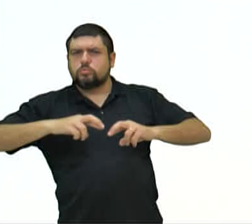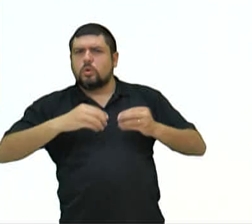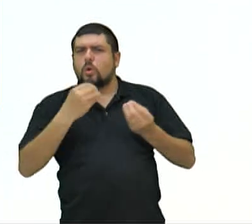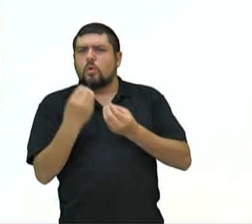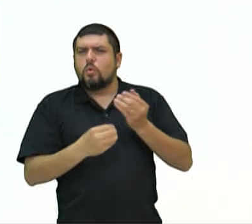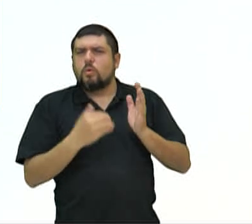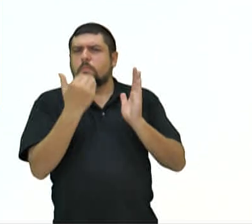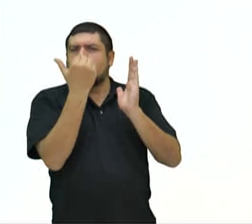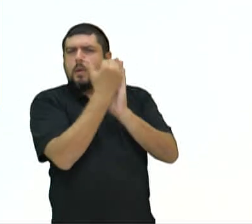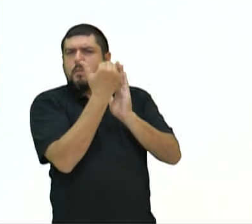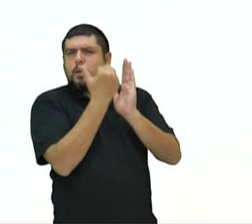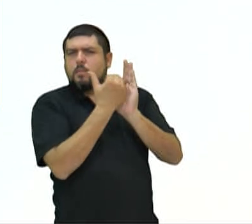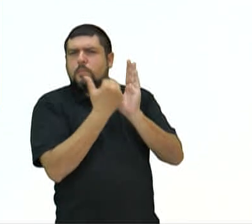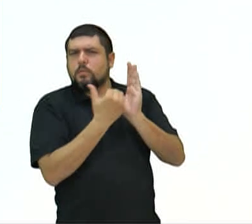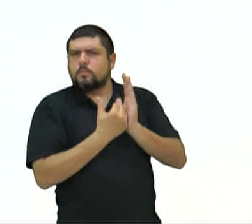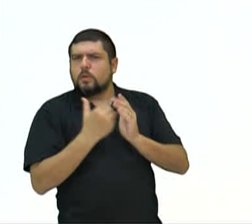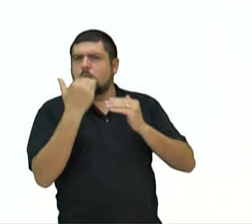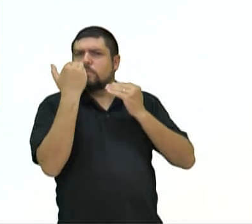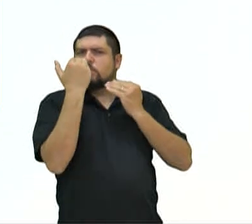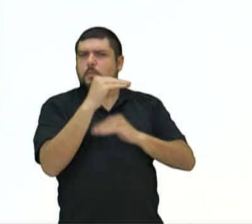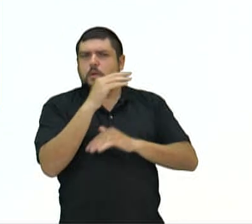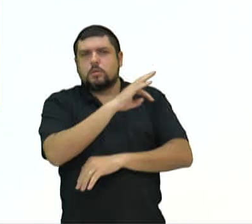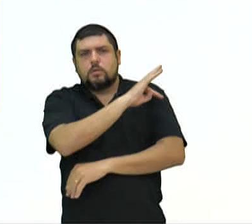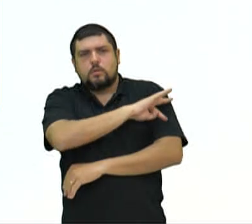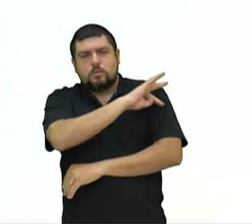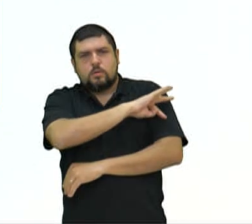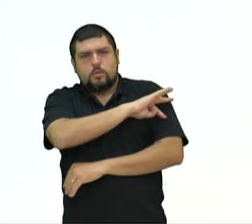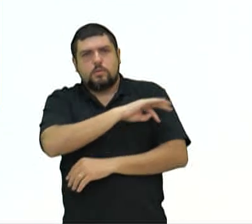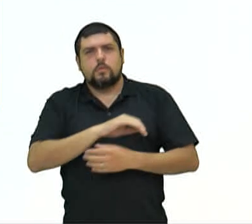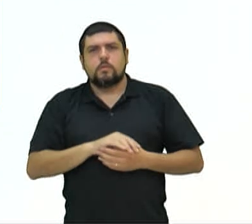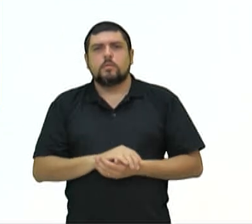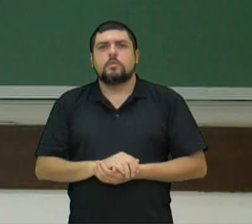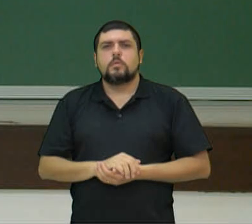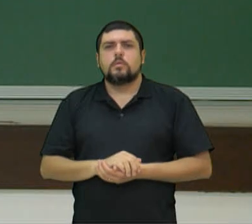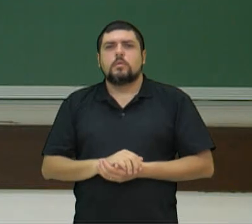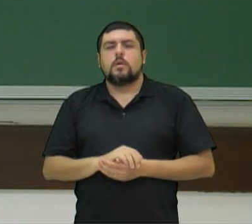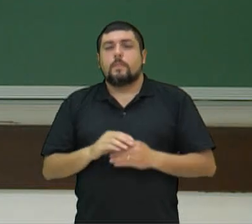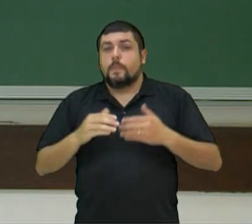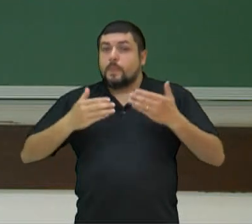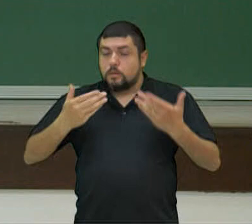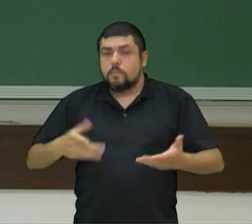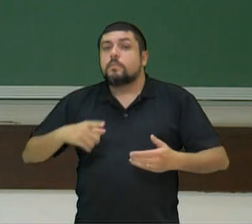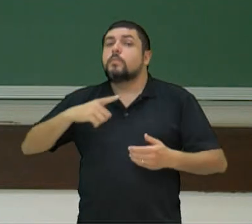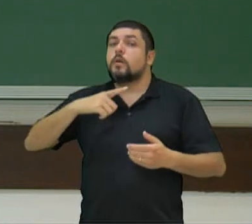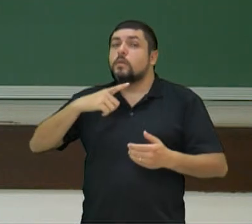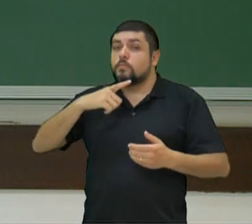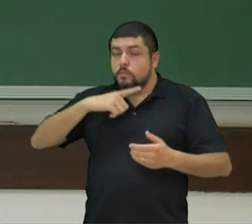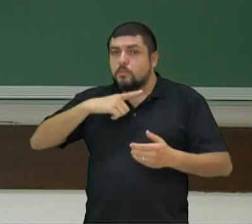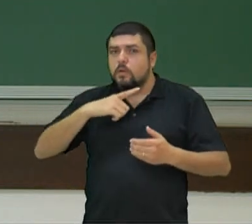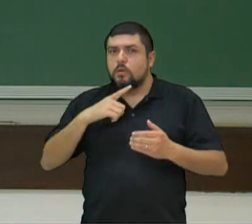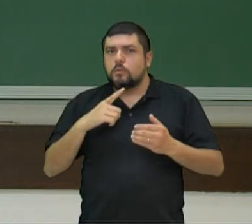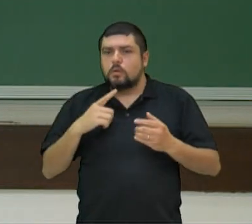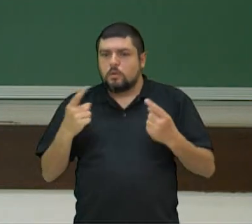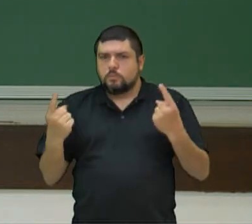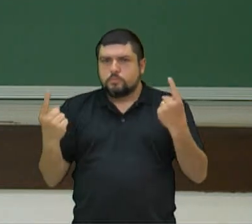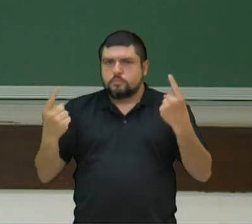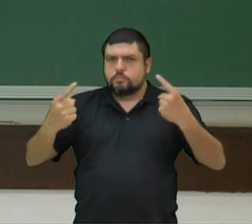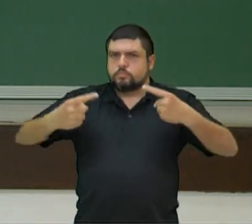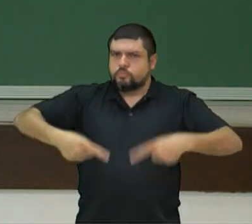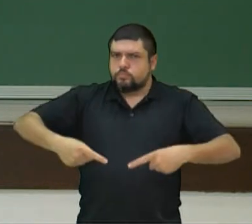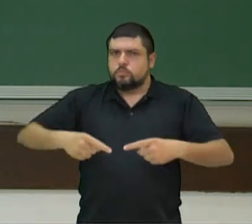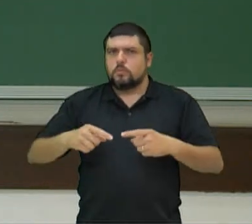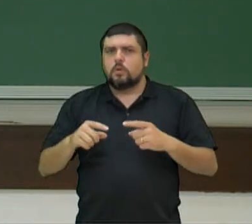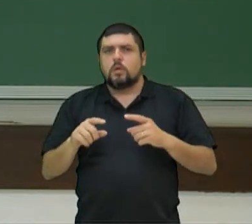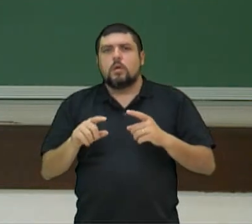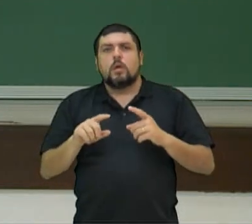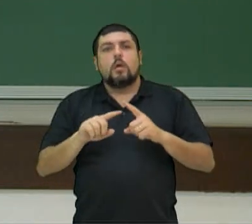de acordo com a modalidade. Então, vocês lembram que existe sim uma competição, mas